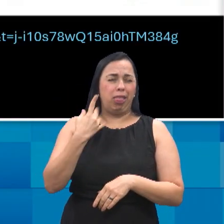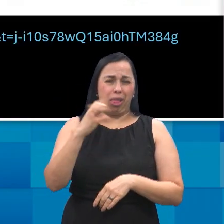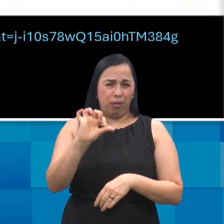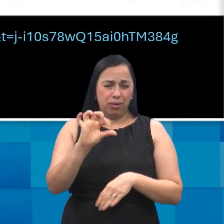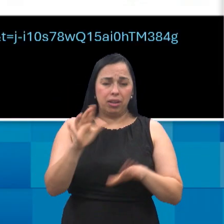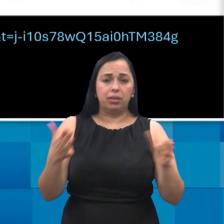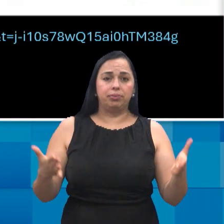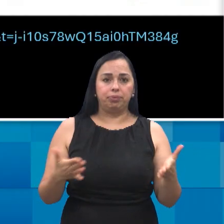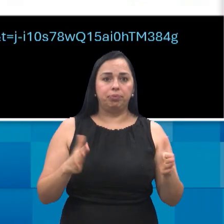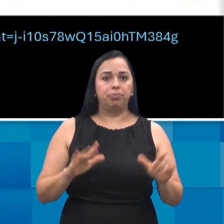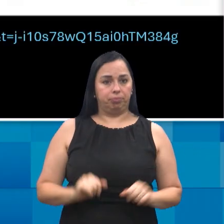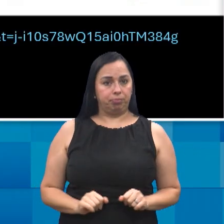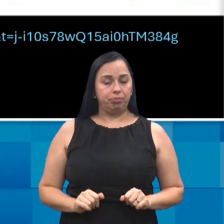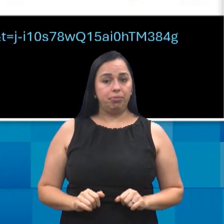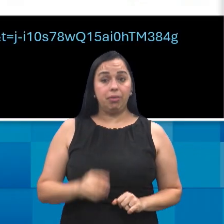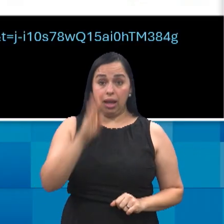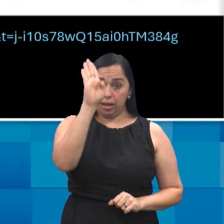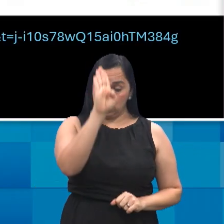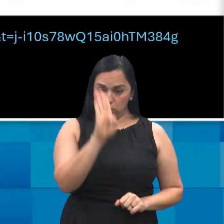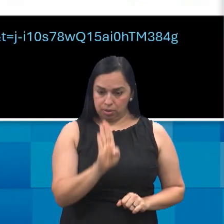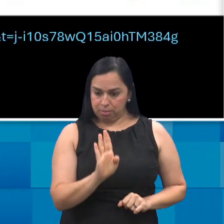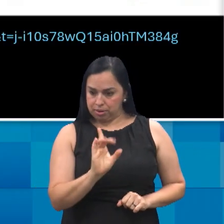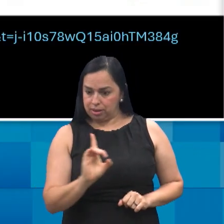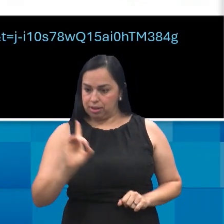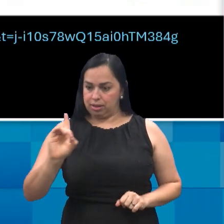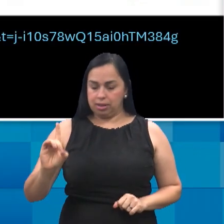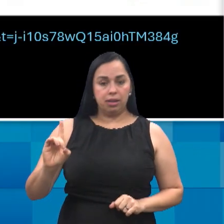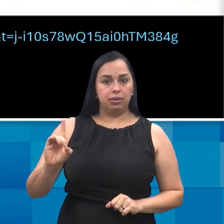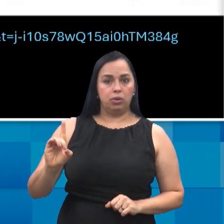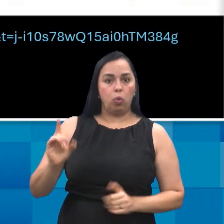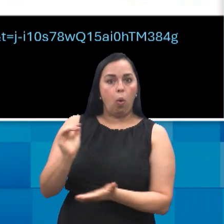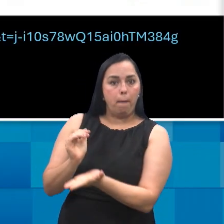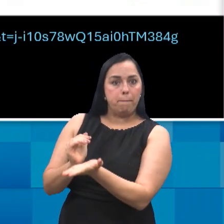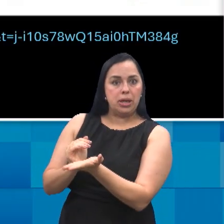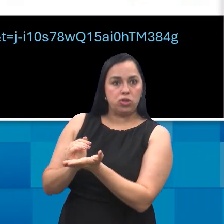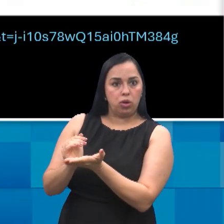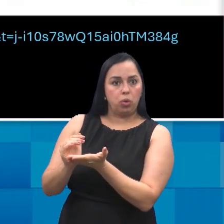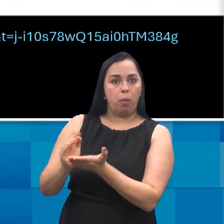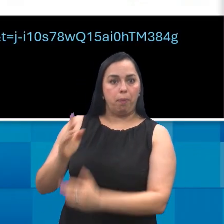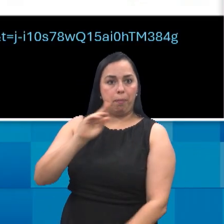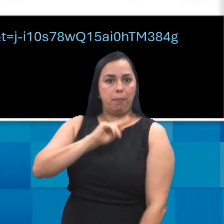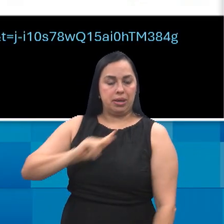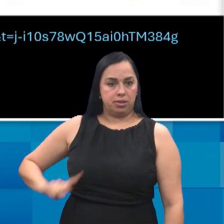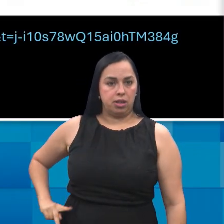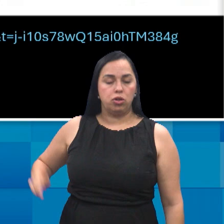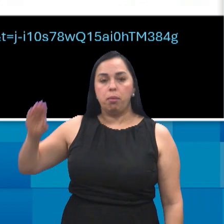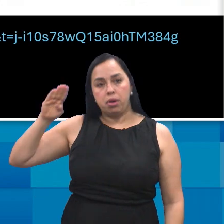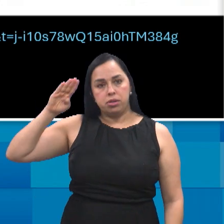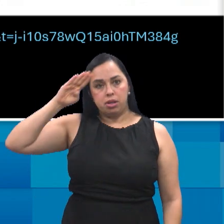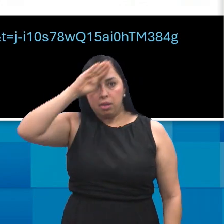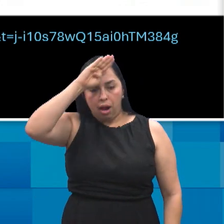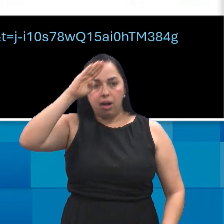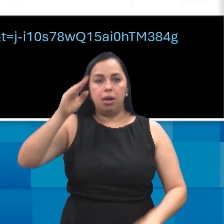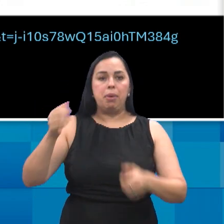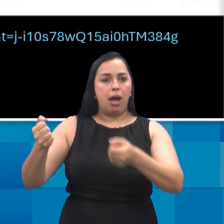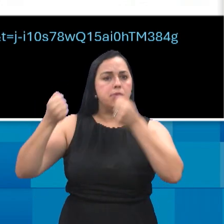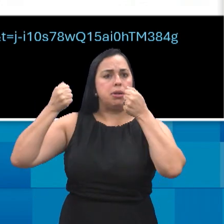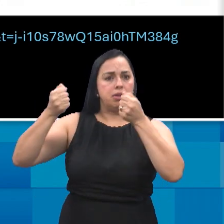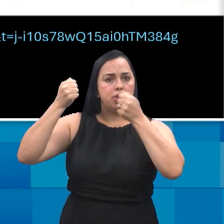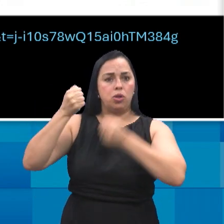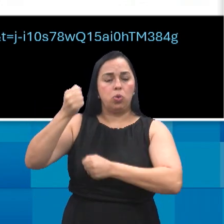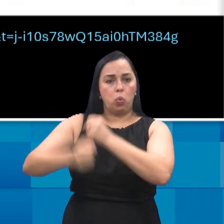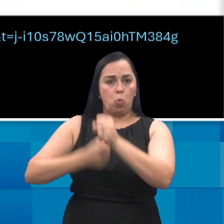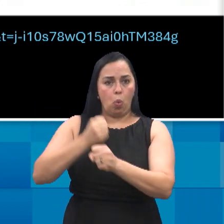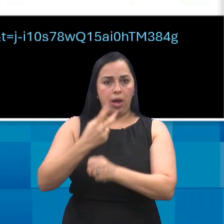A direita no Brasil nasce com o presidente Bolsonaro e com as manifestações de 2016. Antes desse período, muita gente